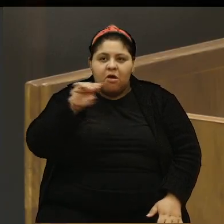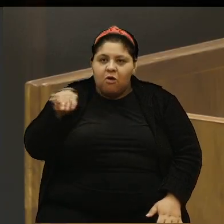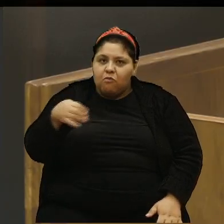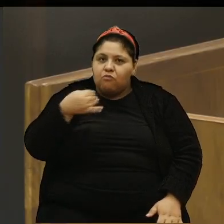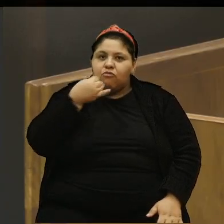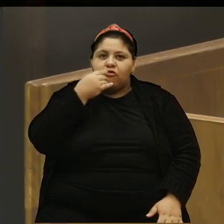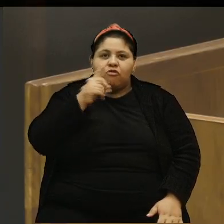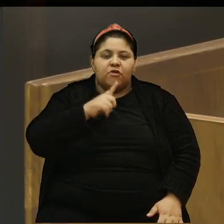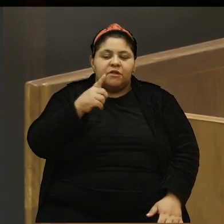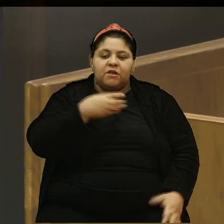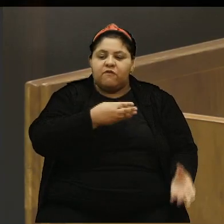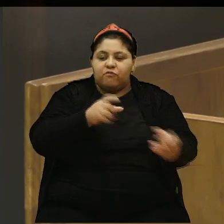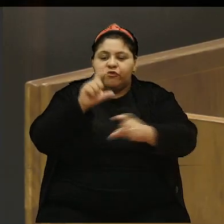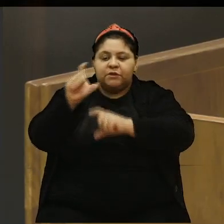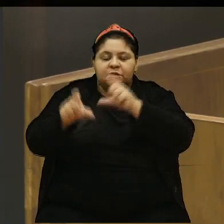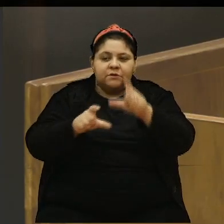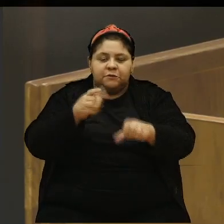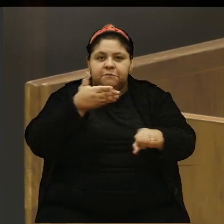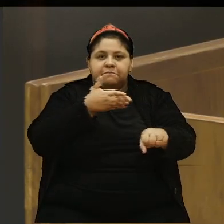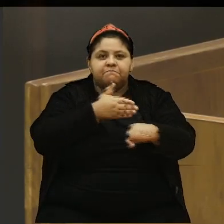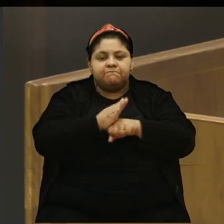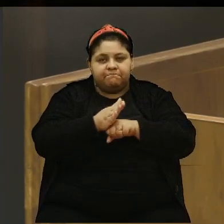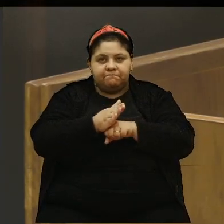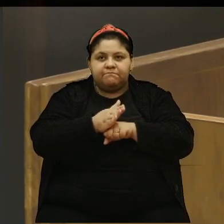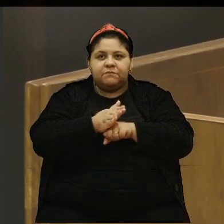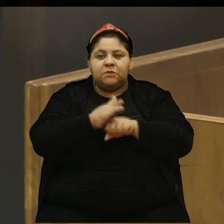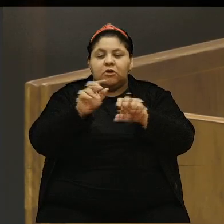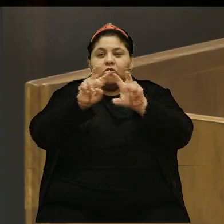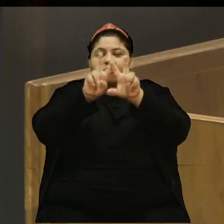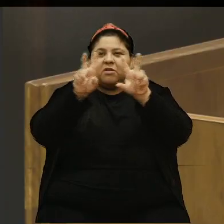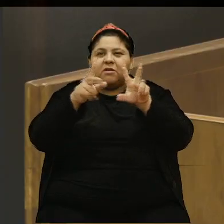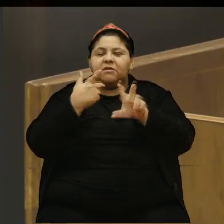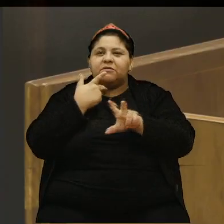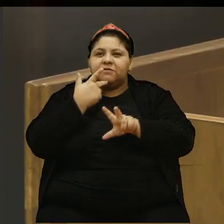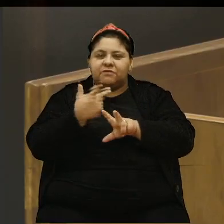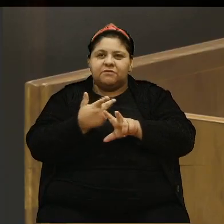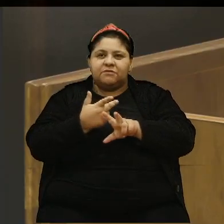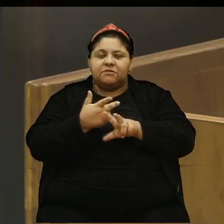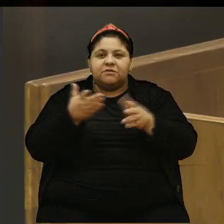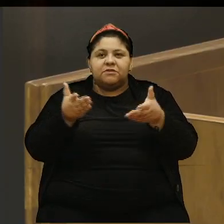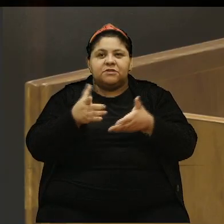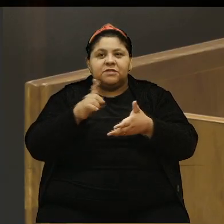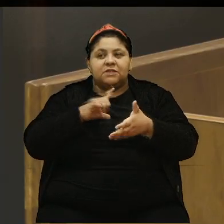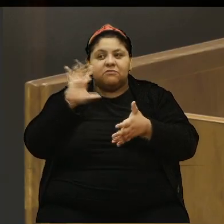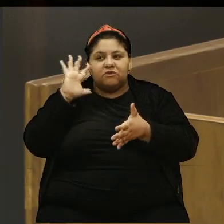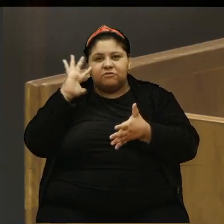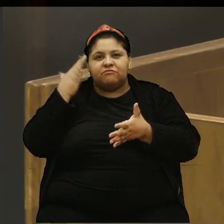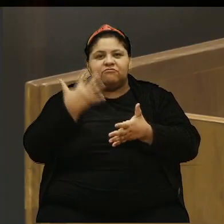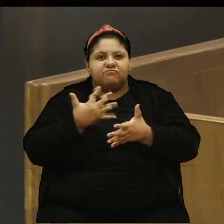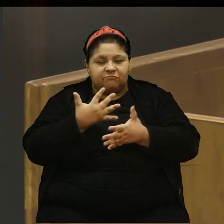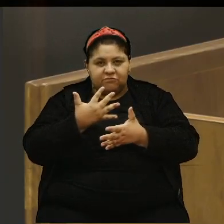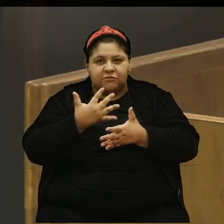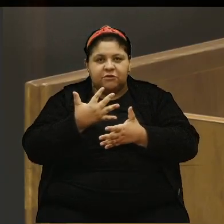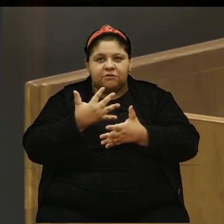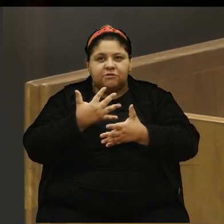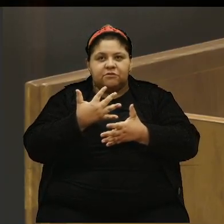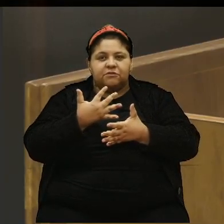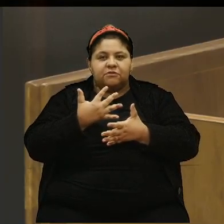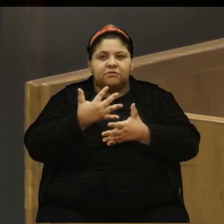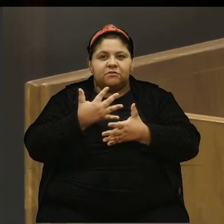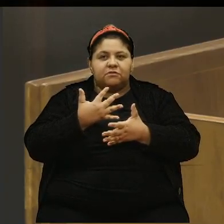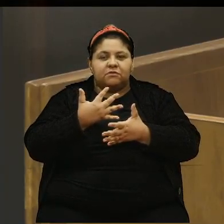teve bastante pessoas presentes. E um tema que foi levantado naquele dia, nós já temos uma solução, que é a questão daqueles nossos